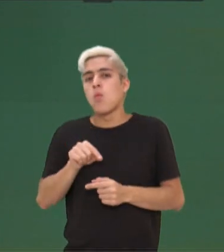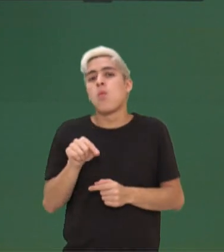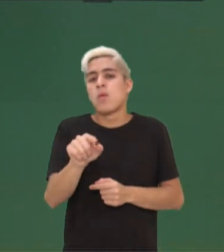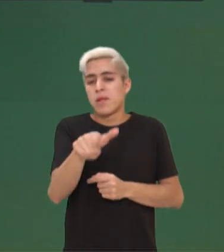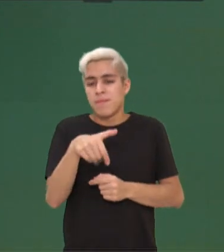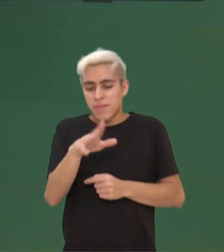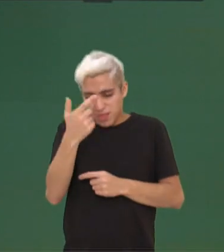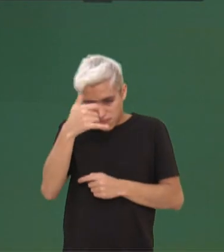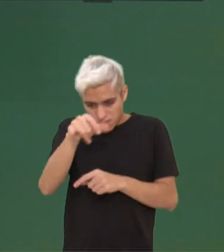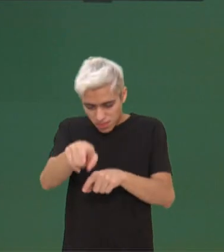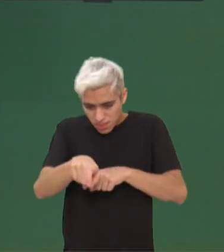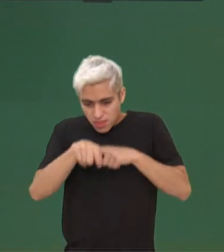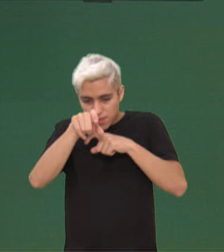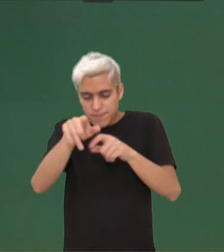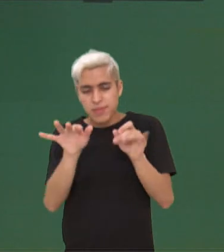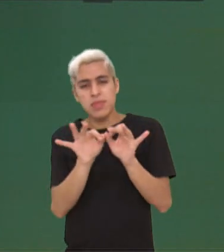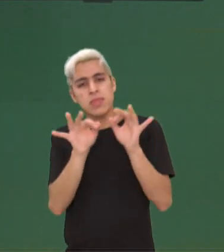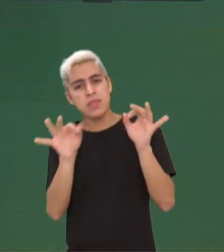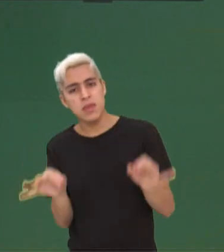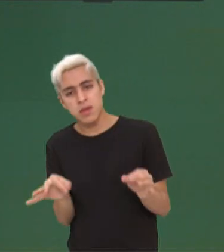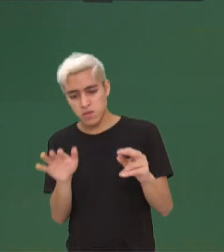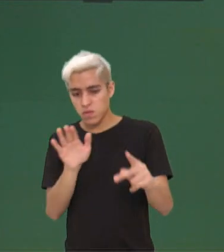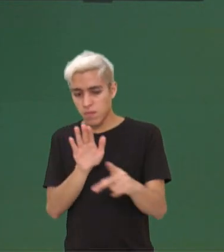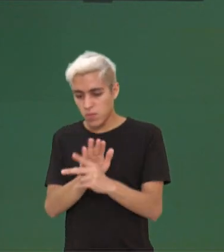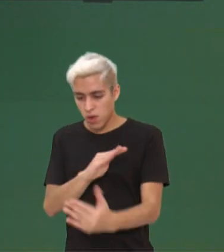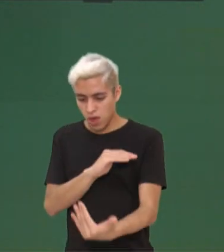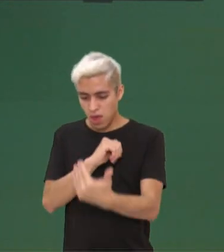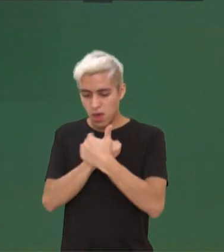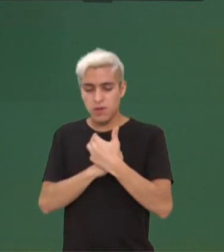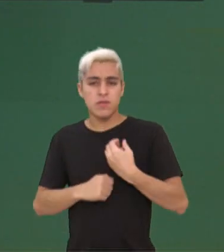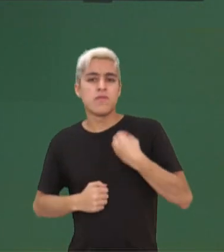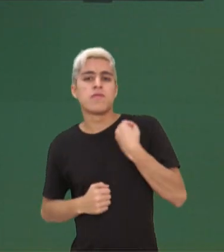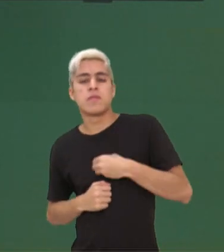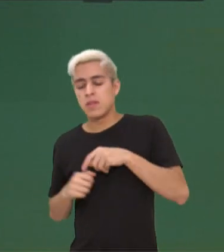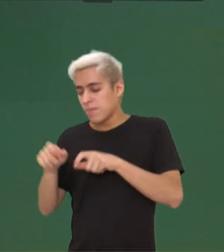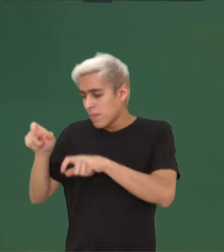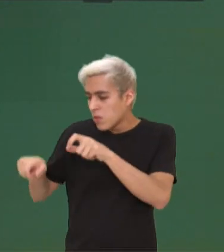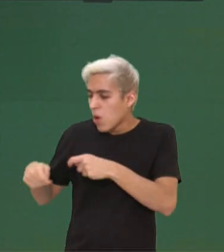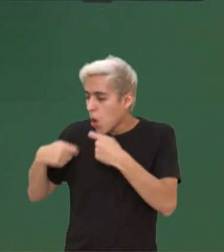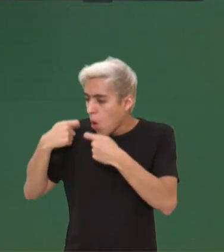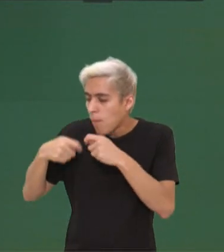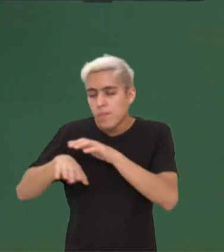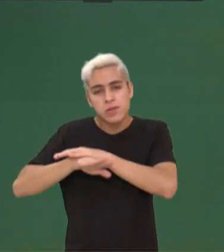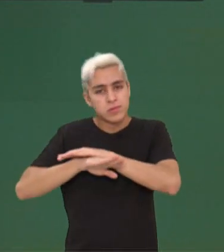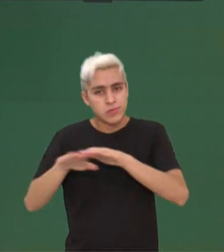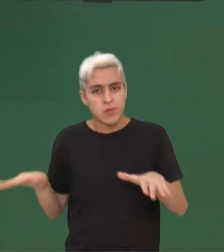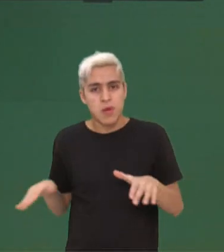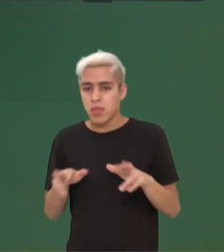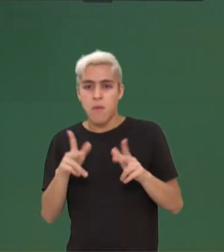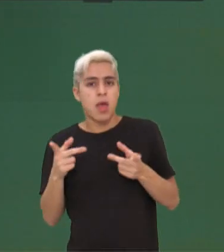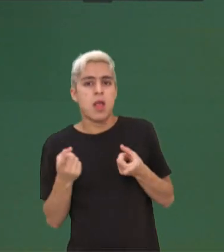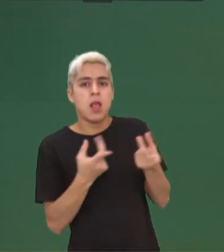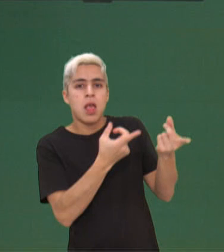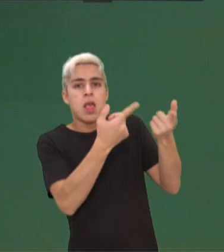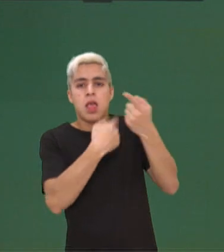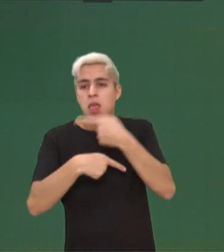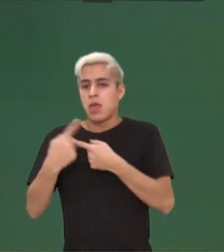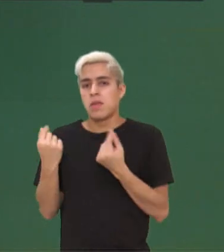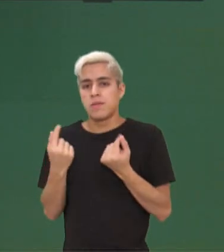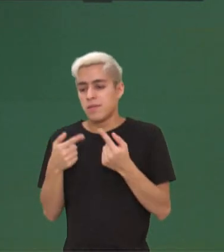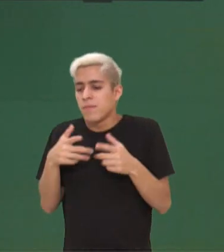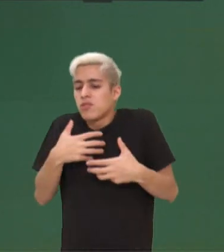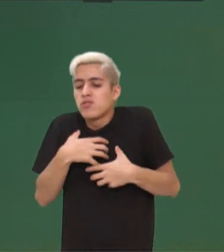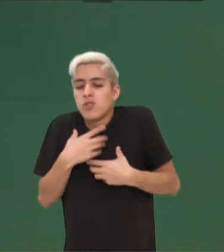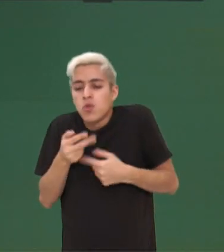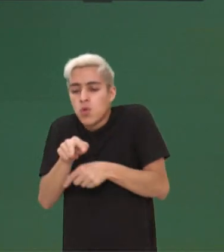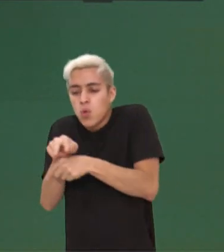aquela agricultura mais simples, que é só para manter a subsistência das pessoas, né? E até a forma de criação de